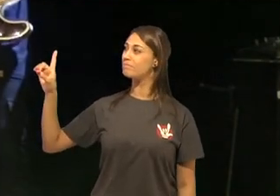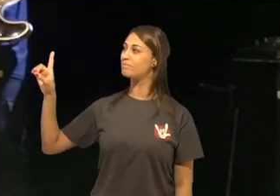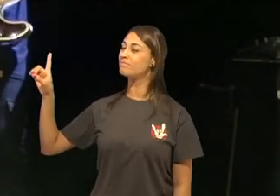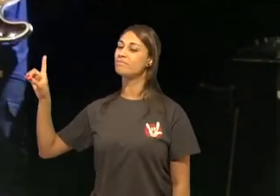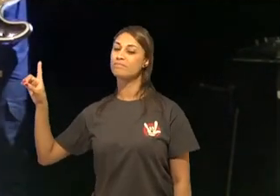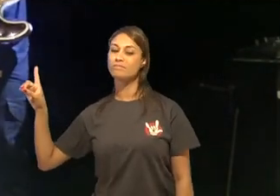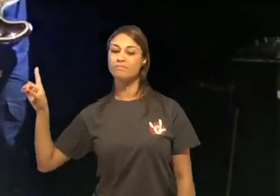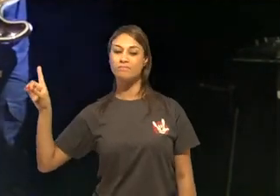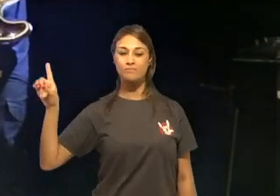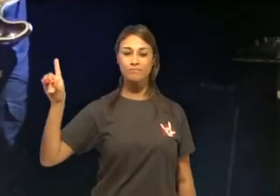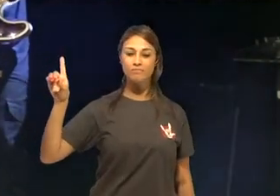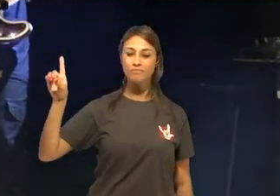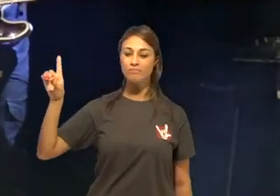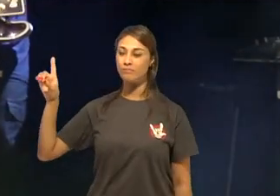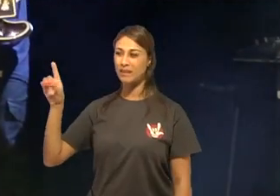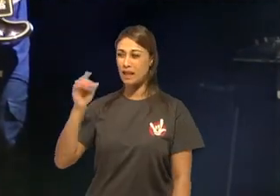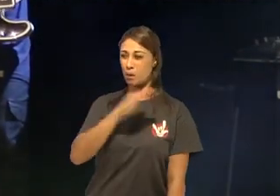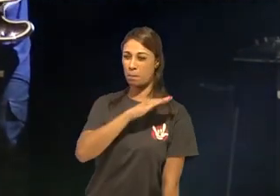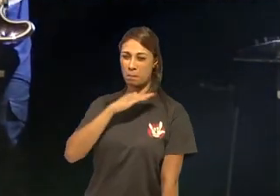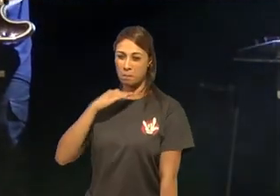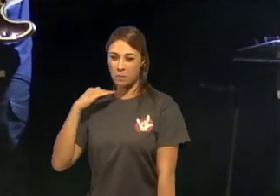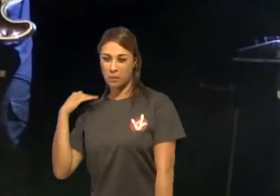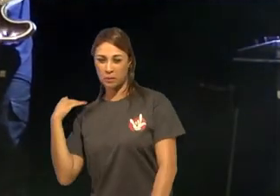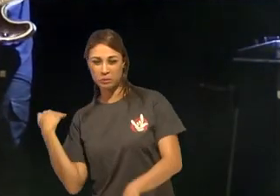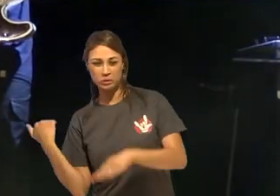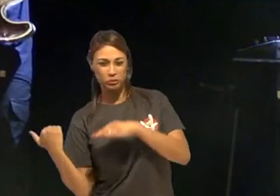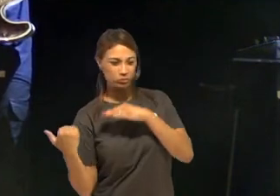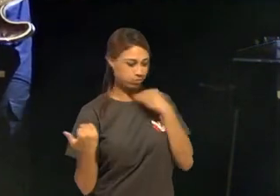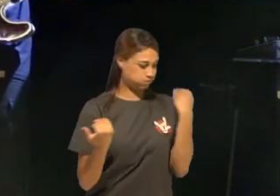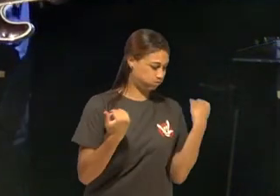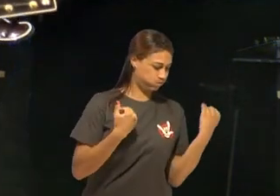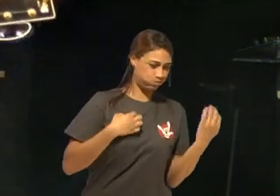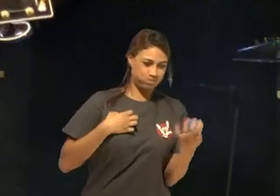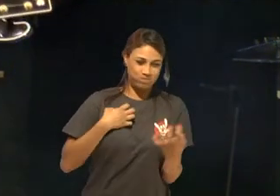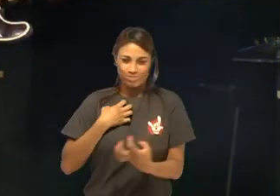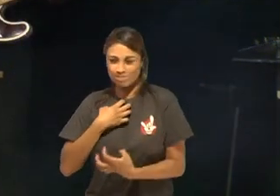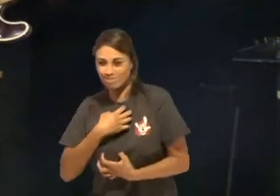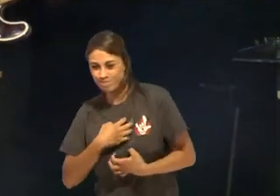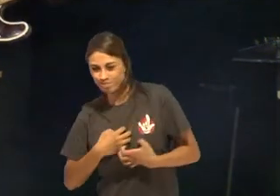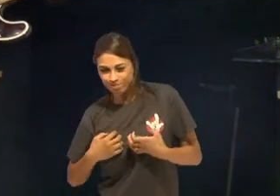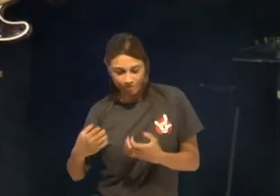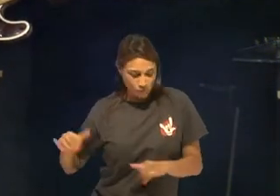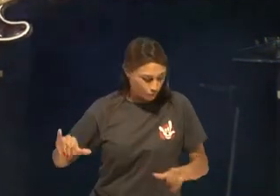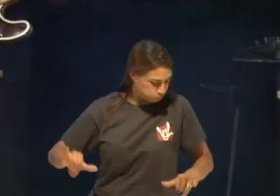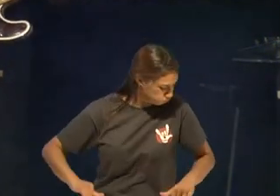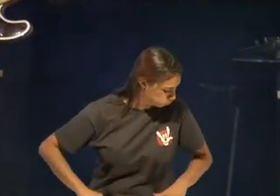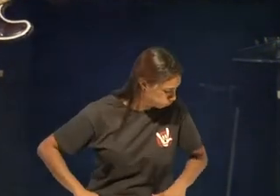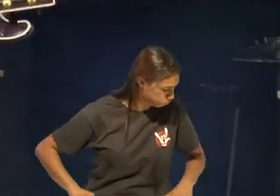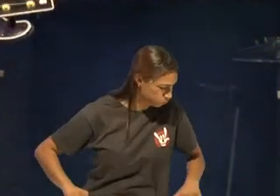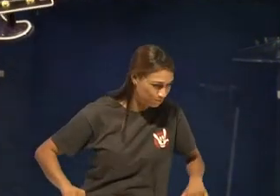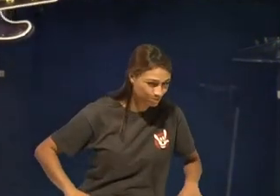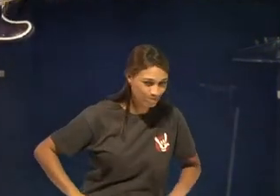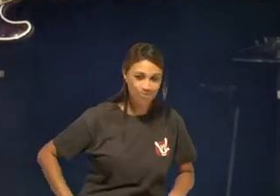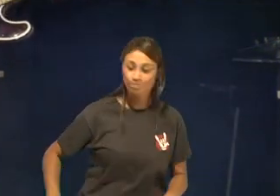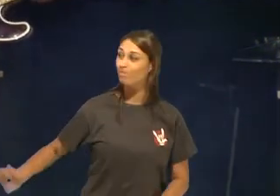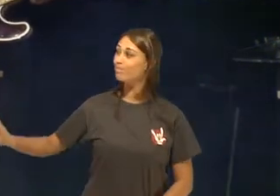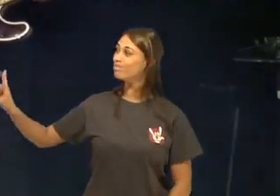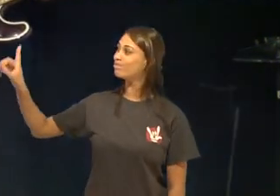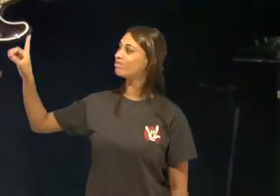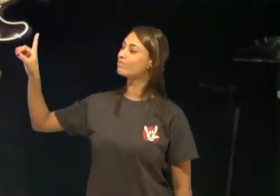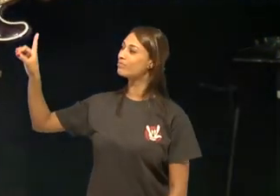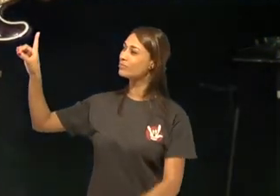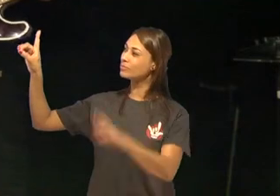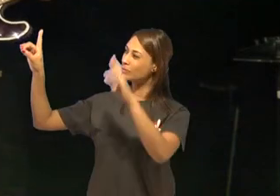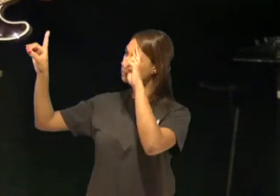Sobre a morte, angústia e dor, tu és